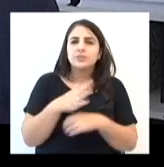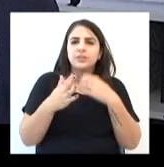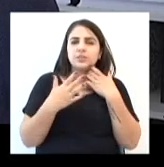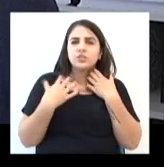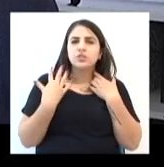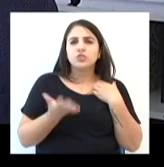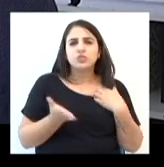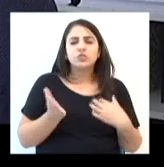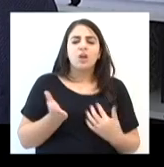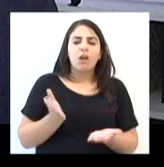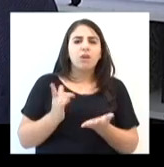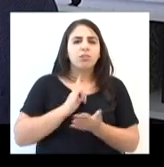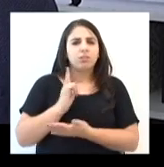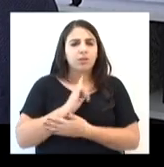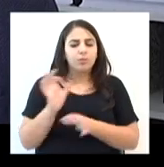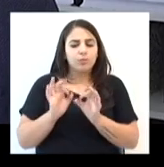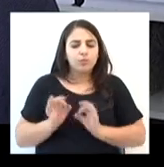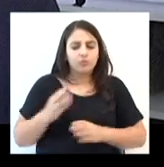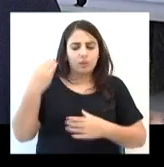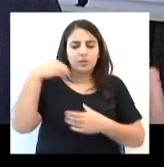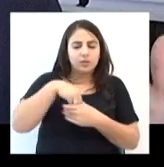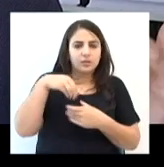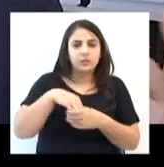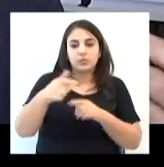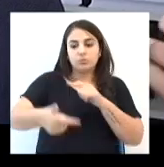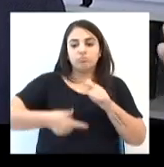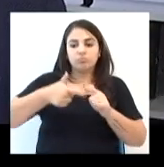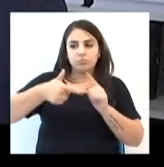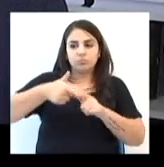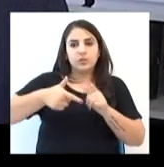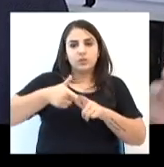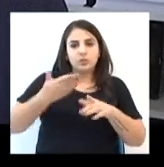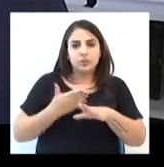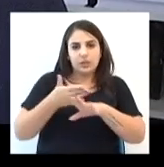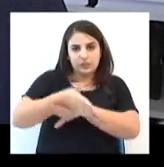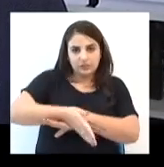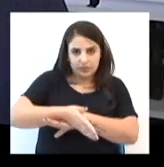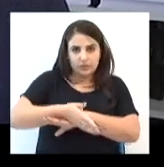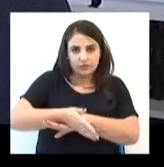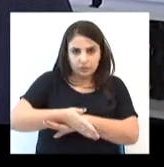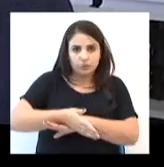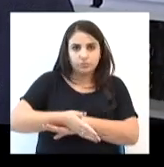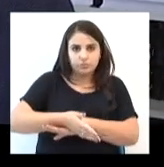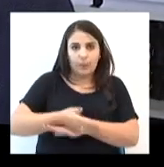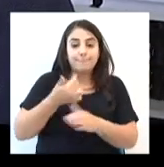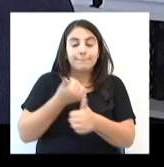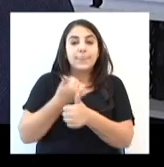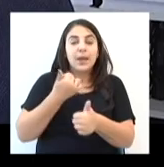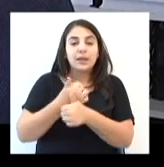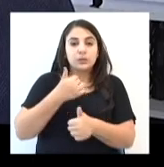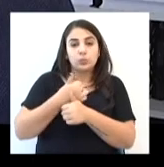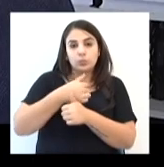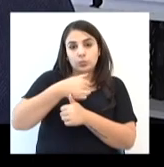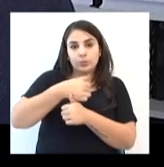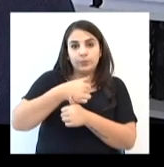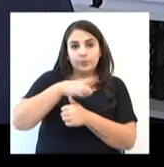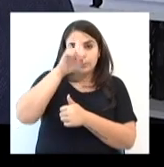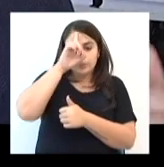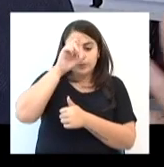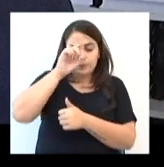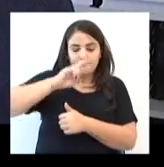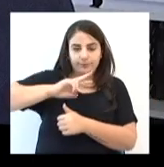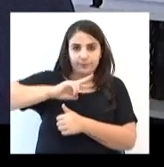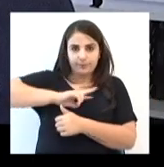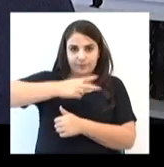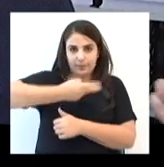já tem um projeto interno de criar um segundo acesso no fundo da universidade, perto do hospital veterinário,